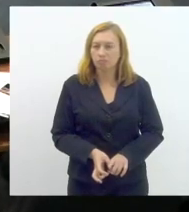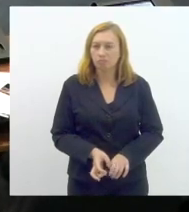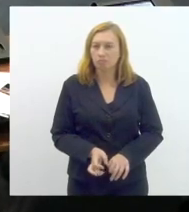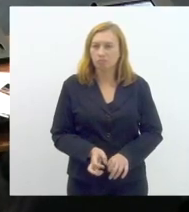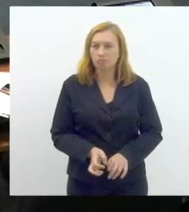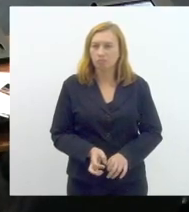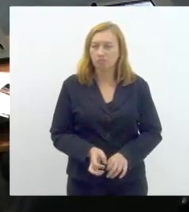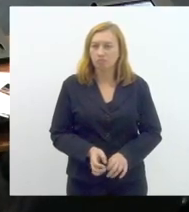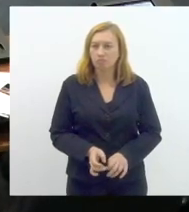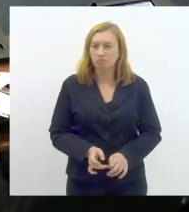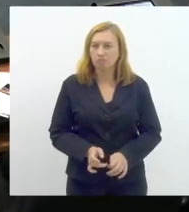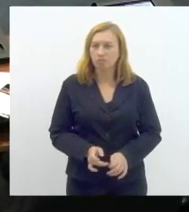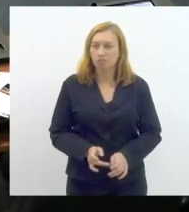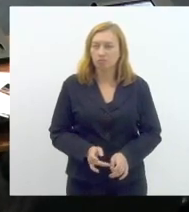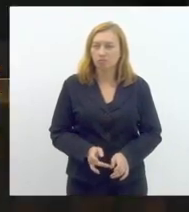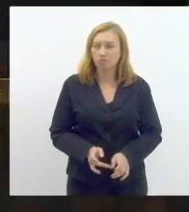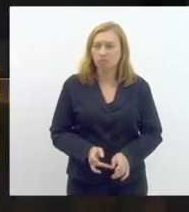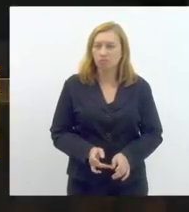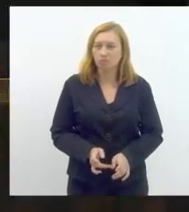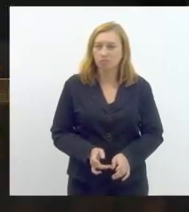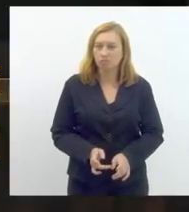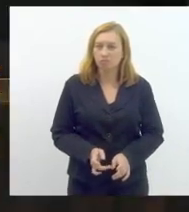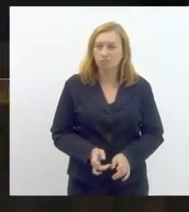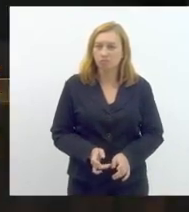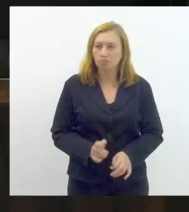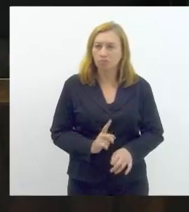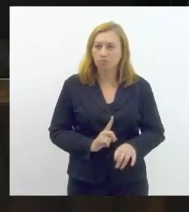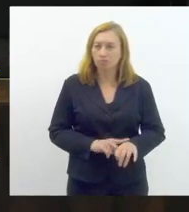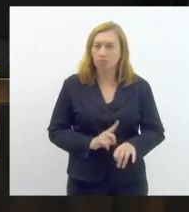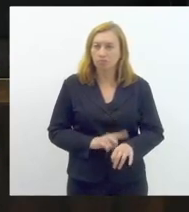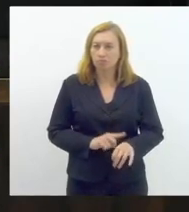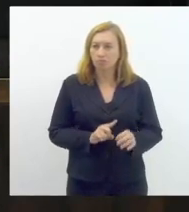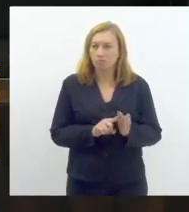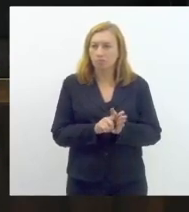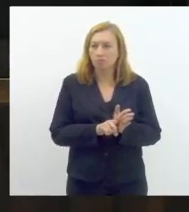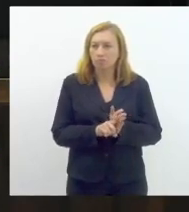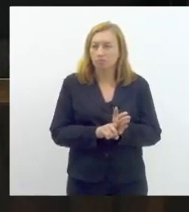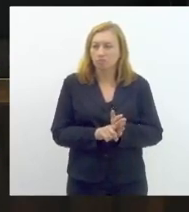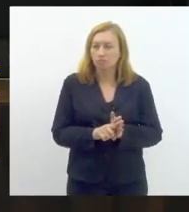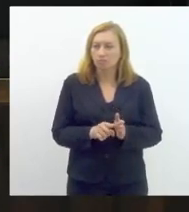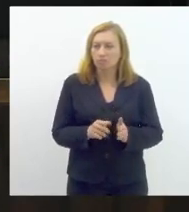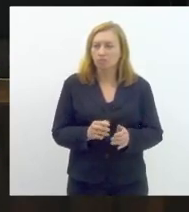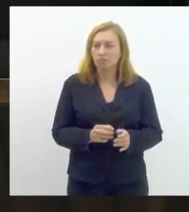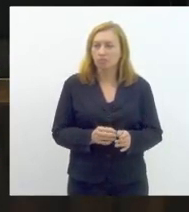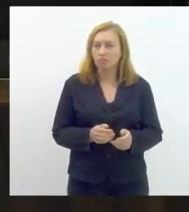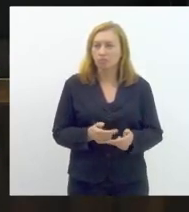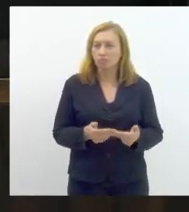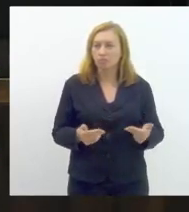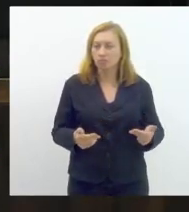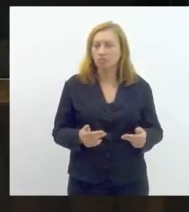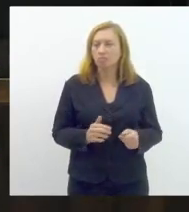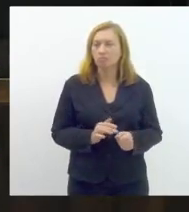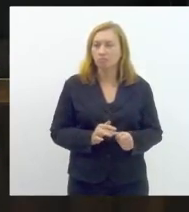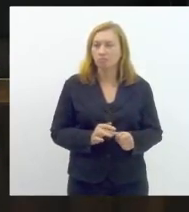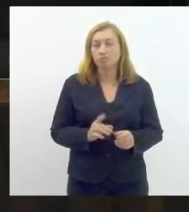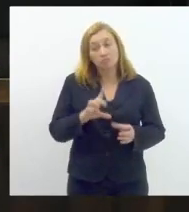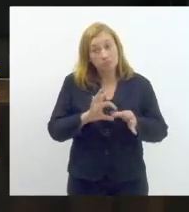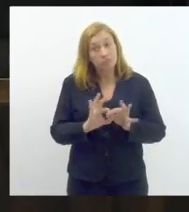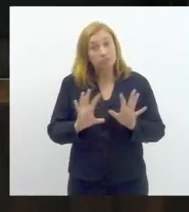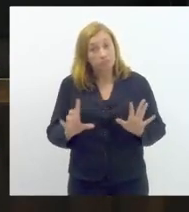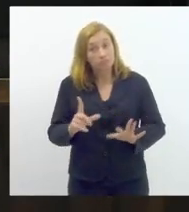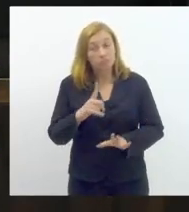Ó, tem aqui agora ajuste fiscal do tempo, hein? Como são muito candidato, muita participação política, muita